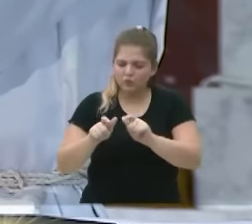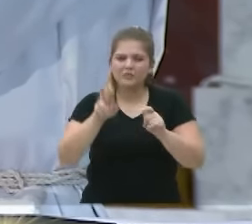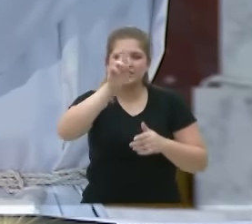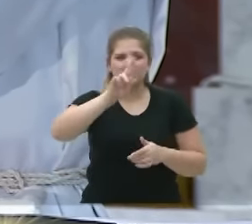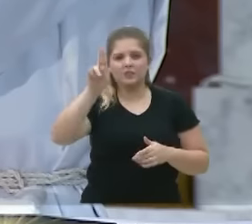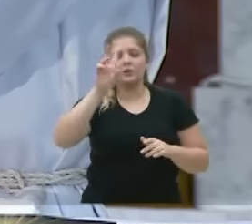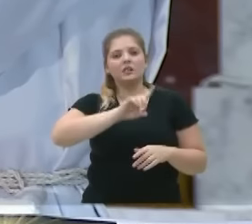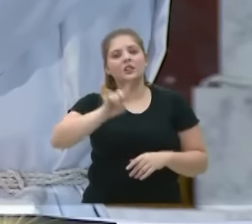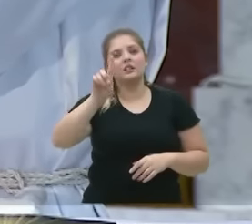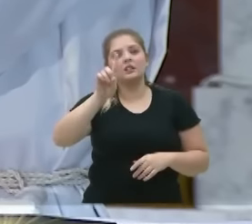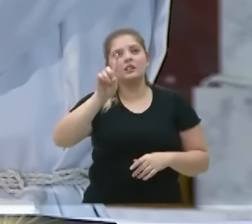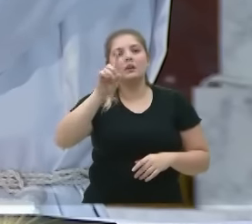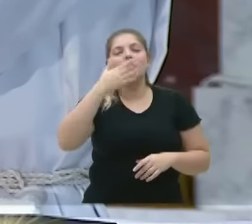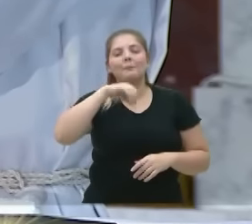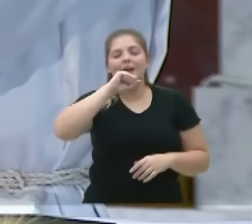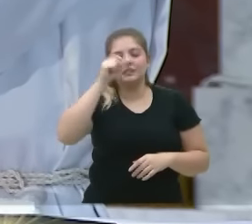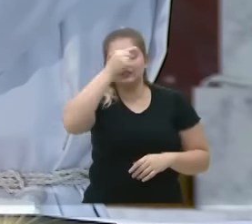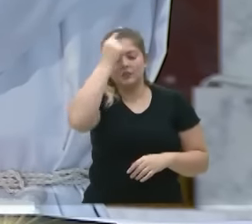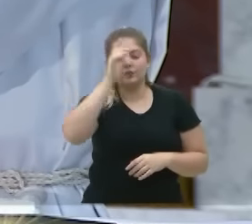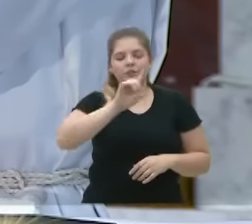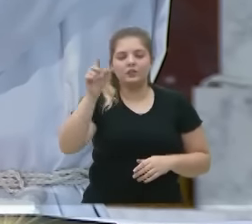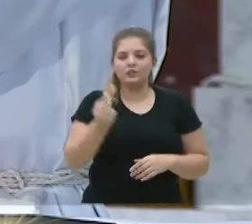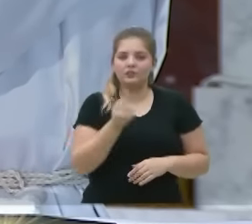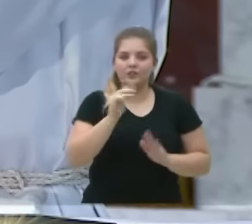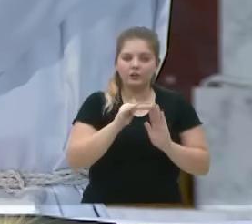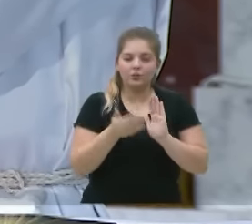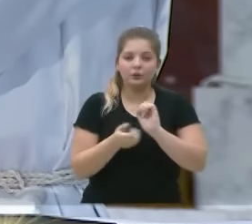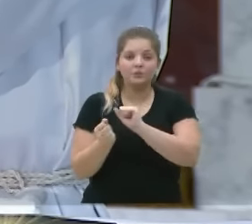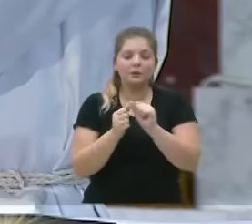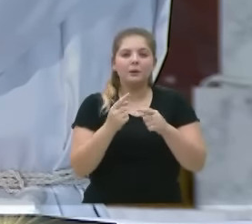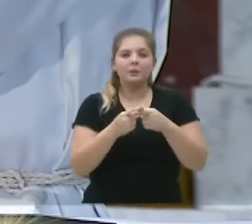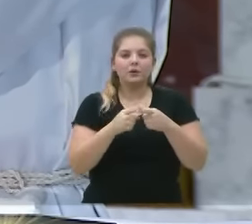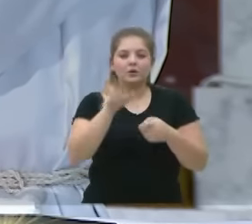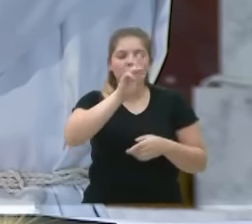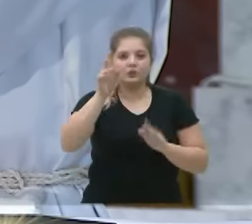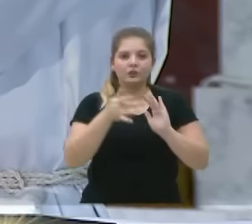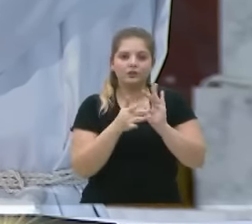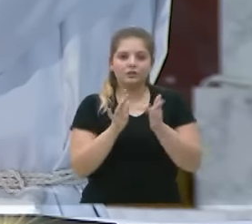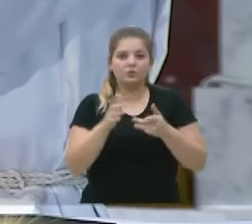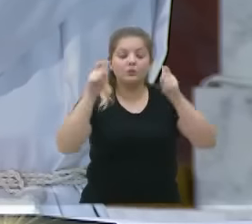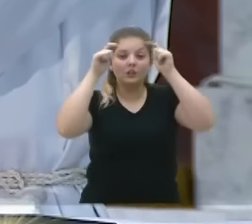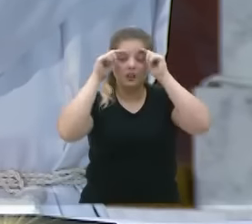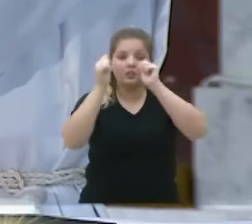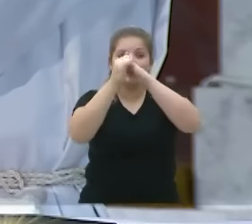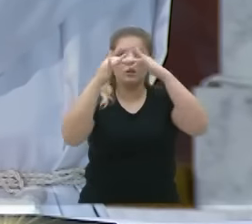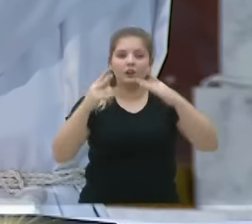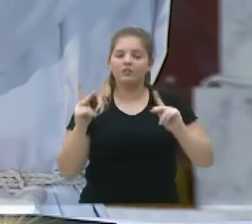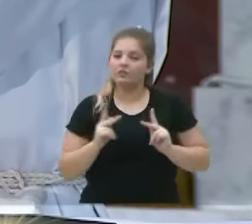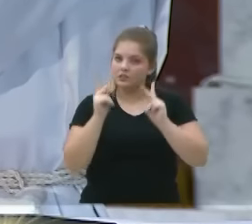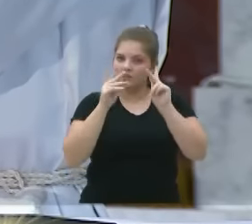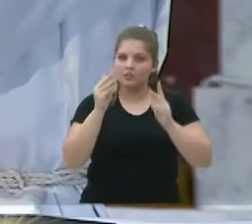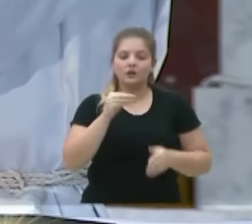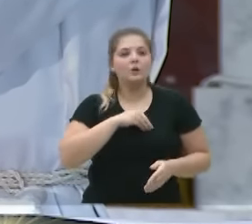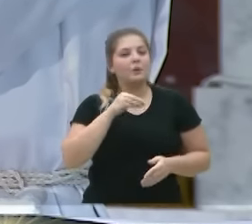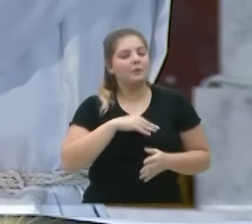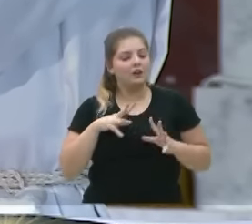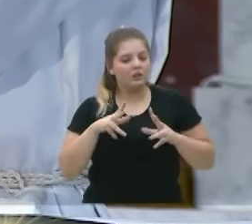Senhor Pai Santo, Deus Eterno e Todo-Poderoso, pois o Senhor Jesus, Rei da Glória, vencedor do pecado e da